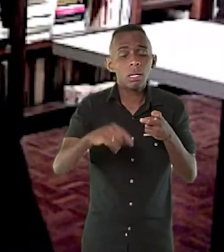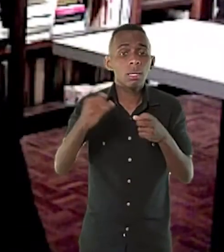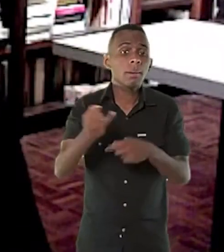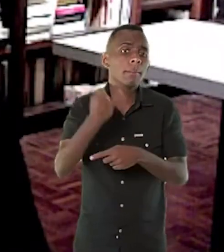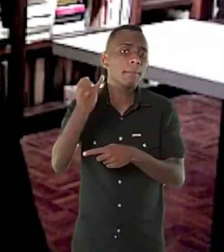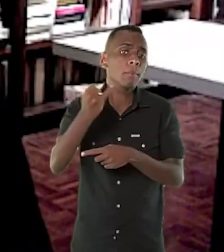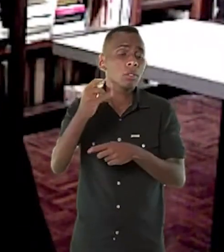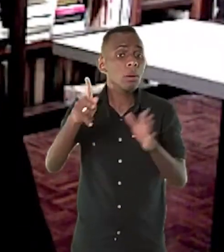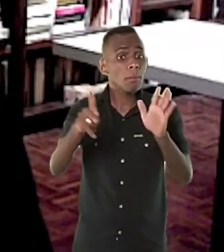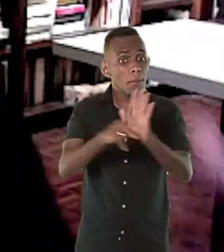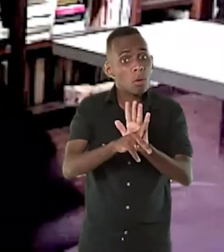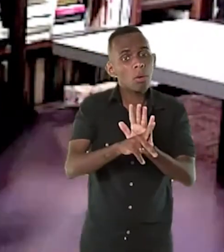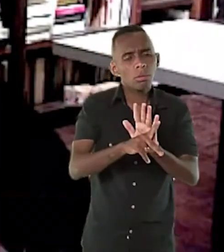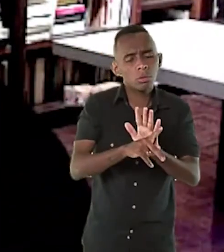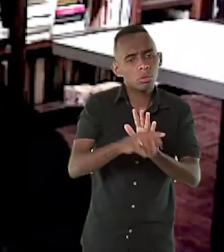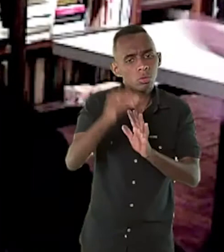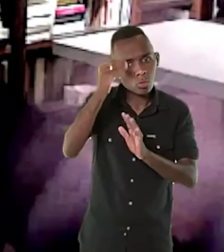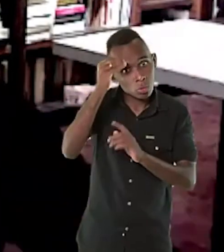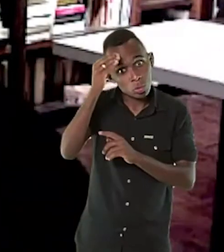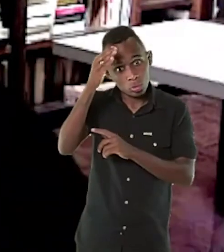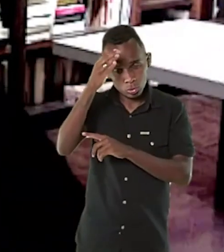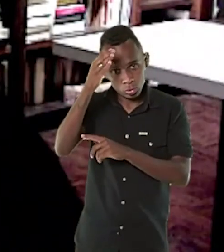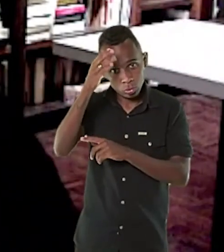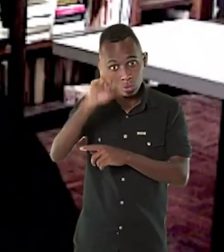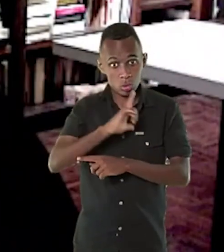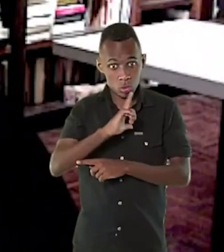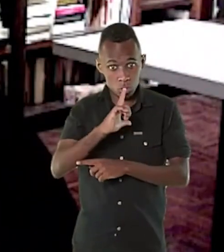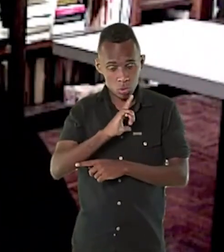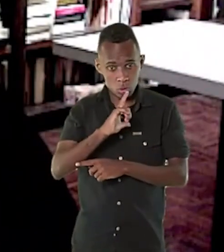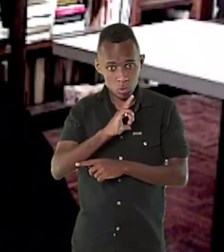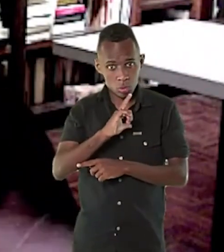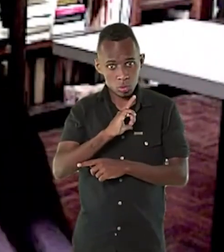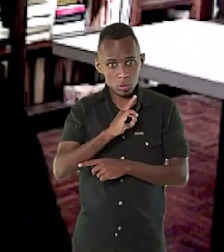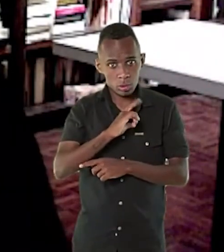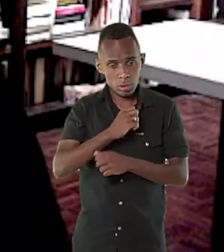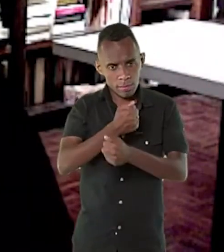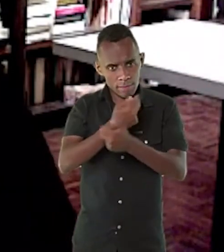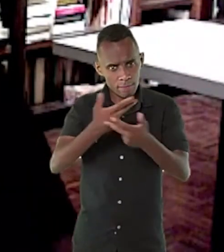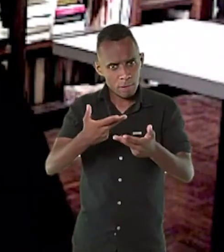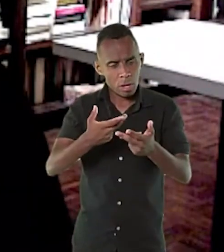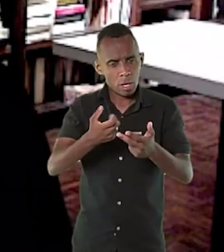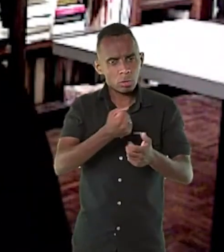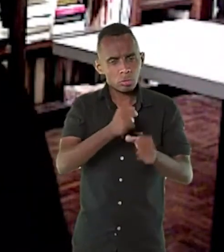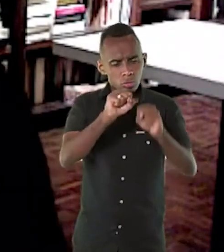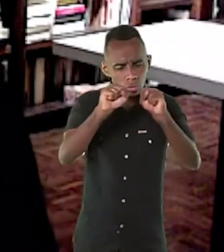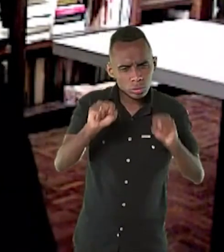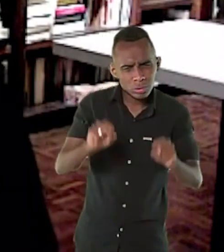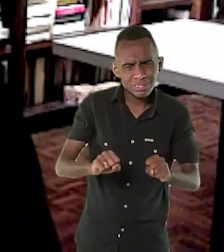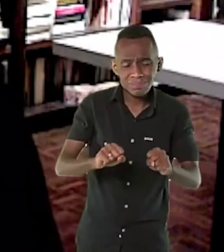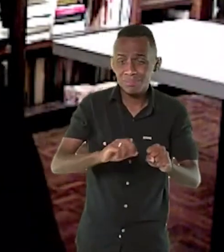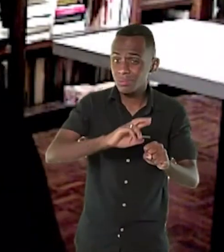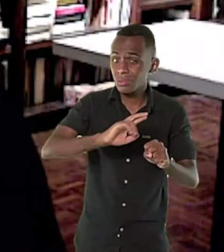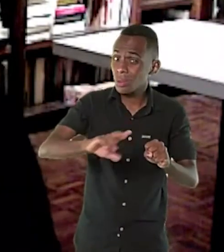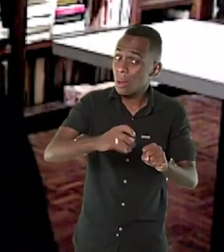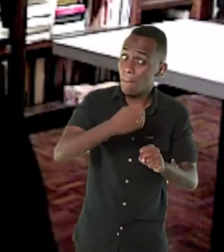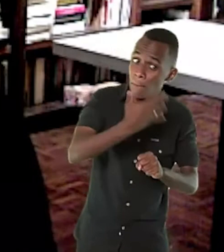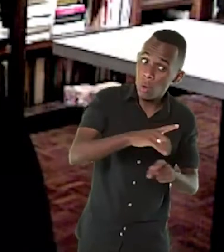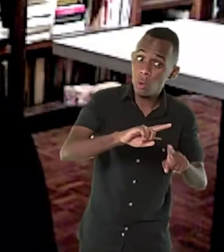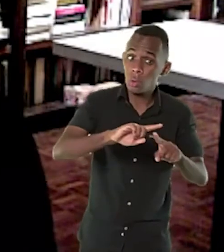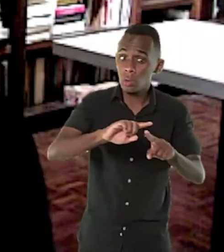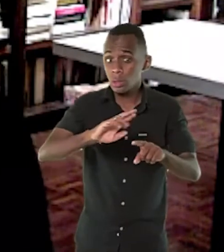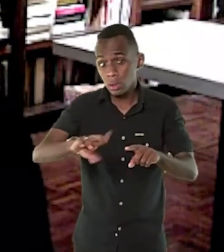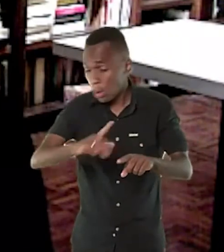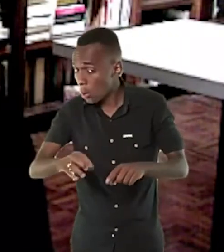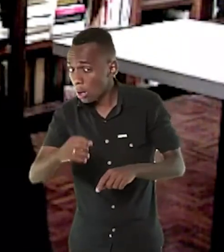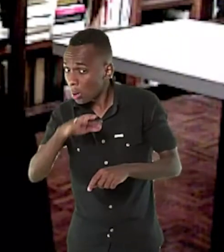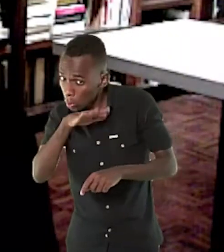ao conhecimento. Ter muitos dados em si não é bom nem ruim, mas ter